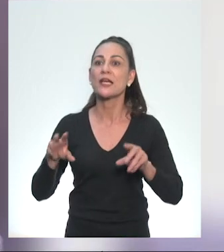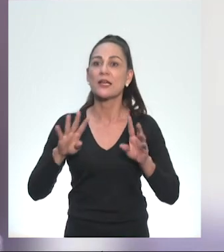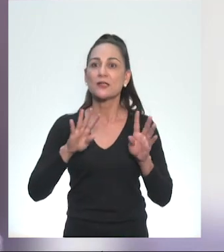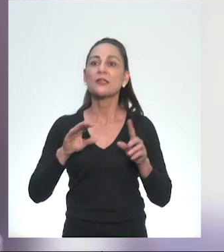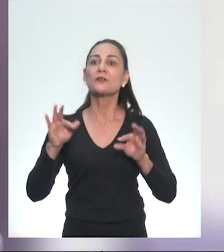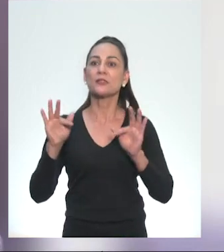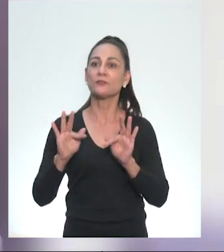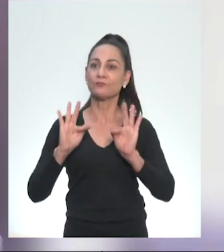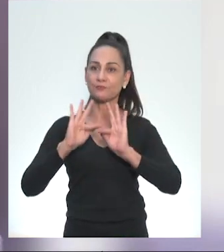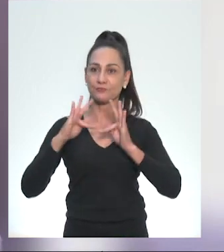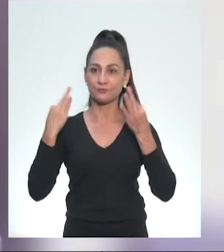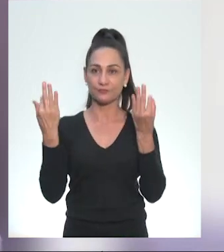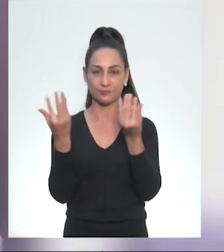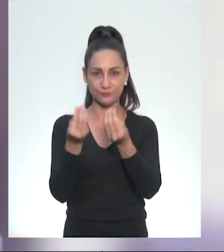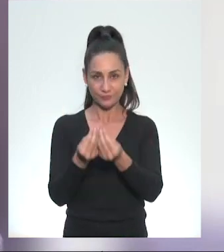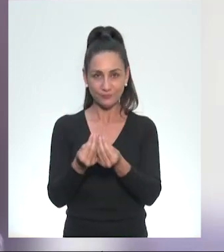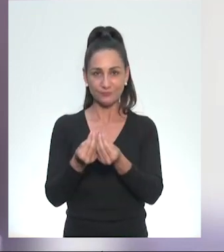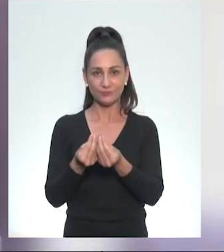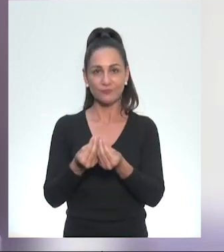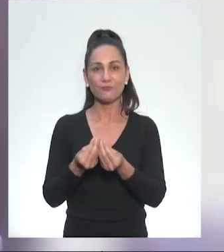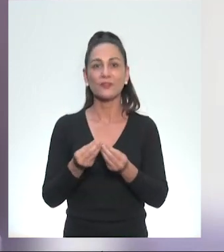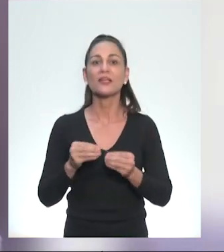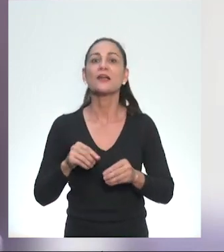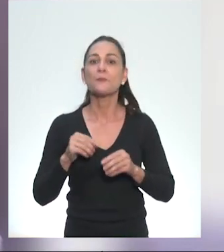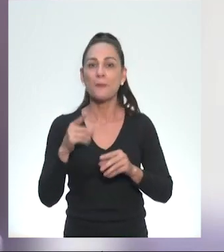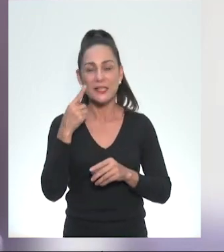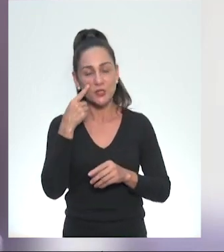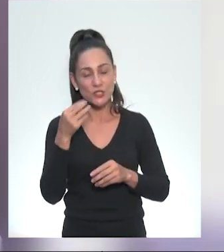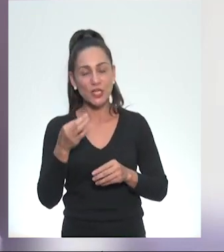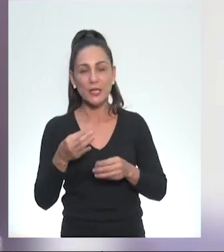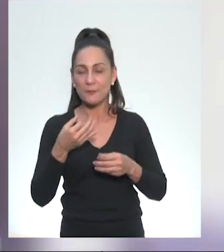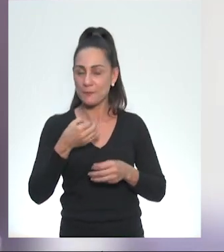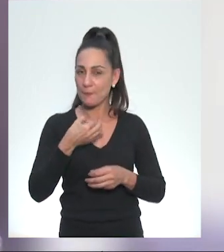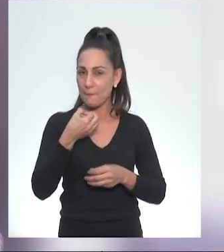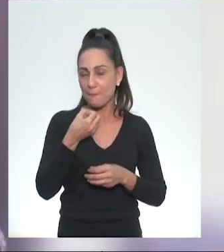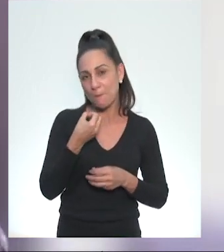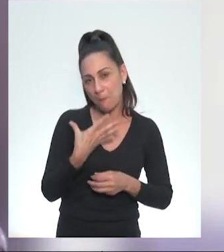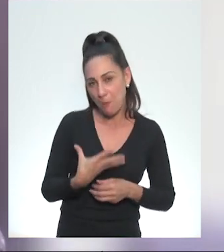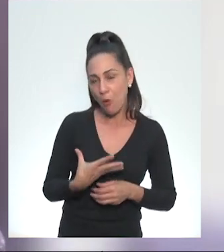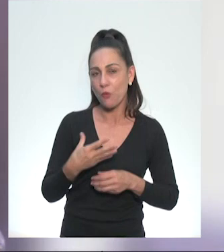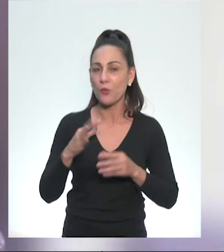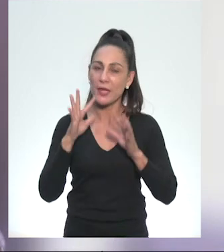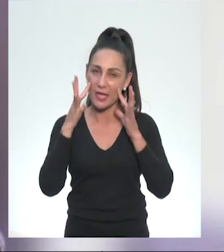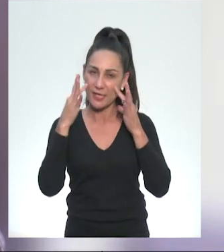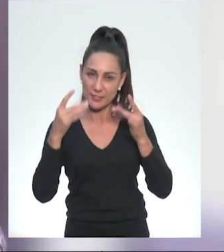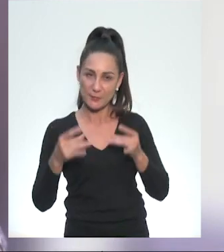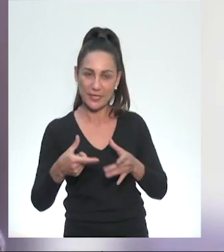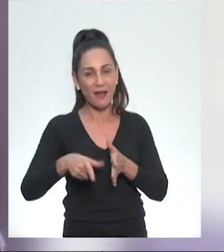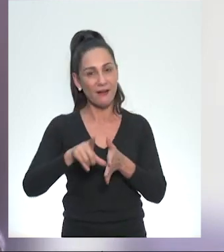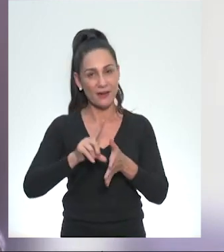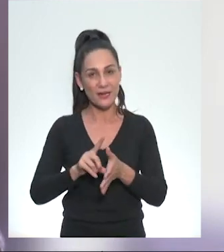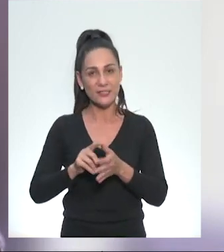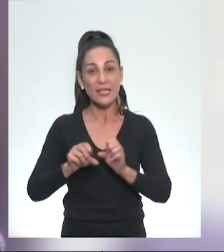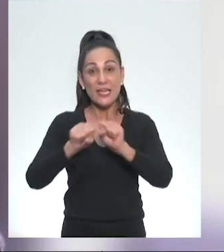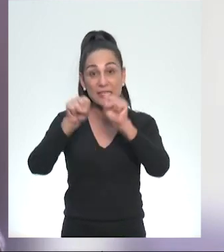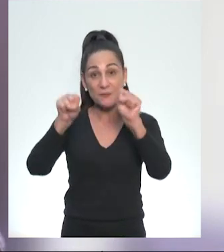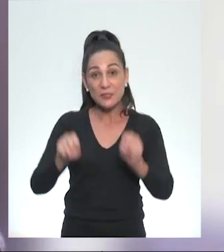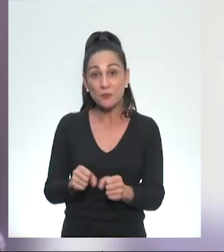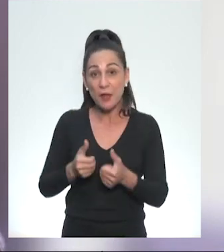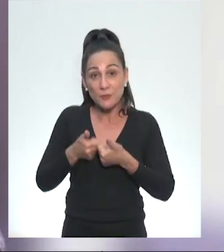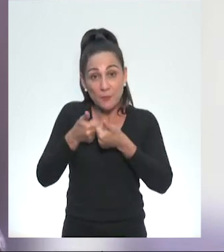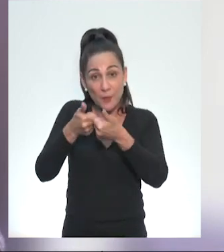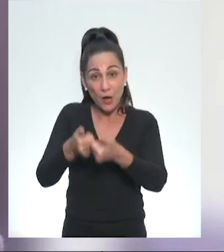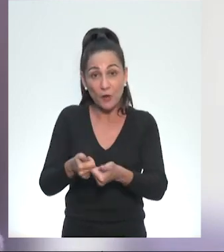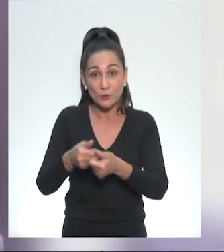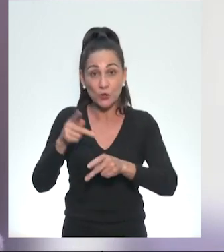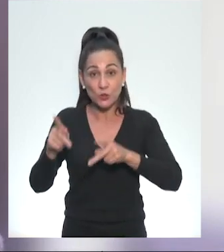no bate-papo que a gente compartilha. Mas achei de bom tom clã. E aí, eles têm uma estrutura mais próxima dos